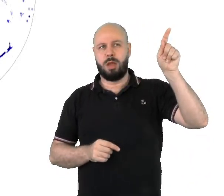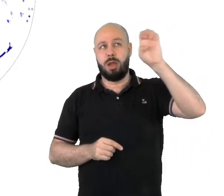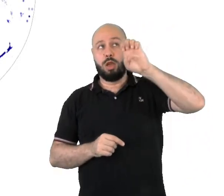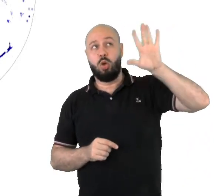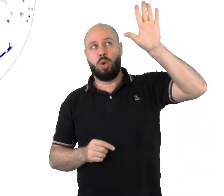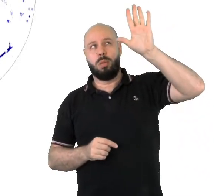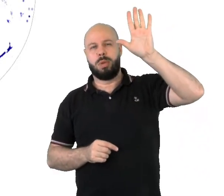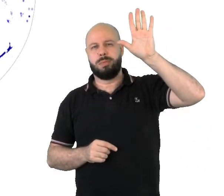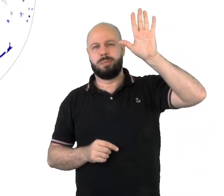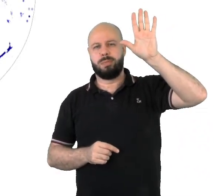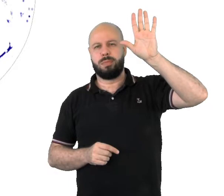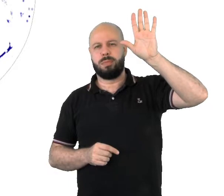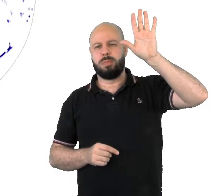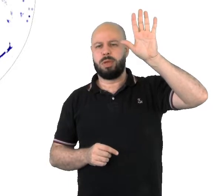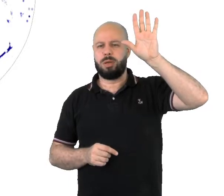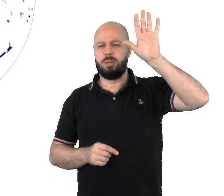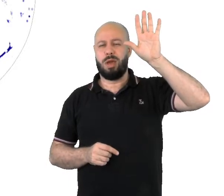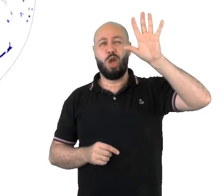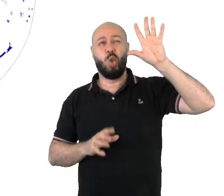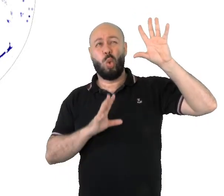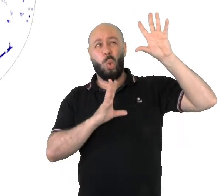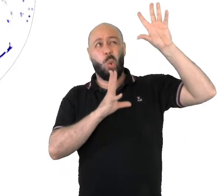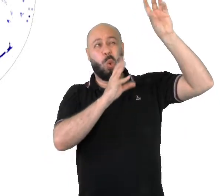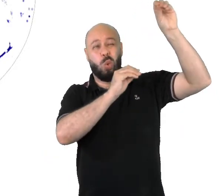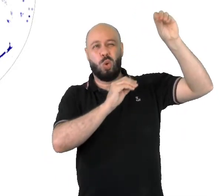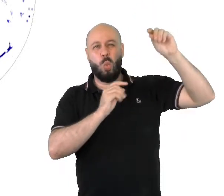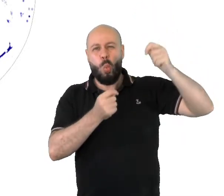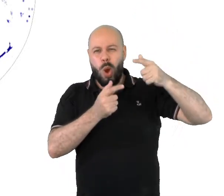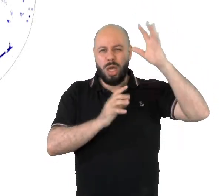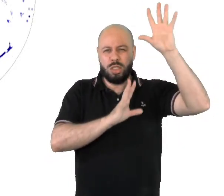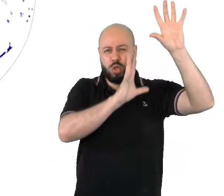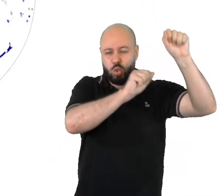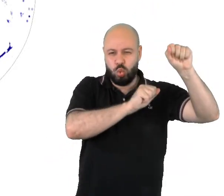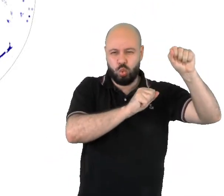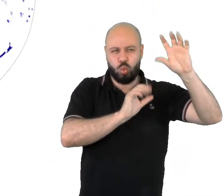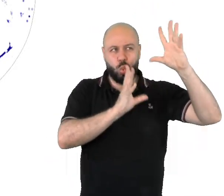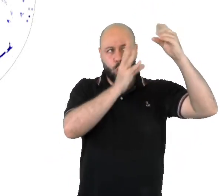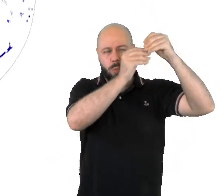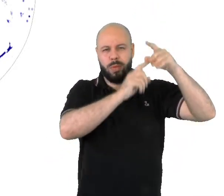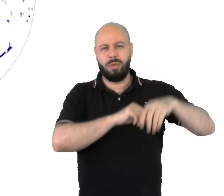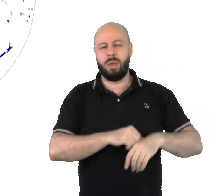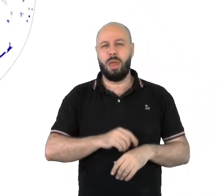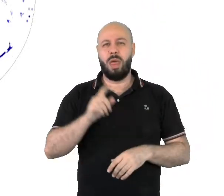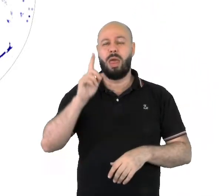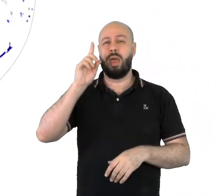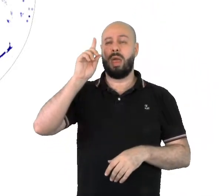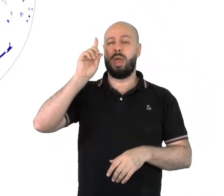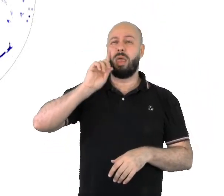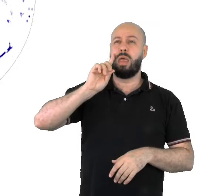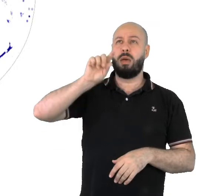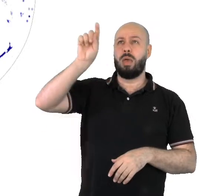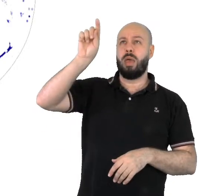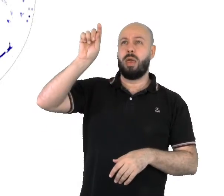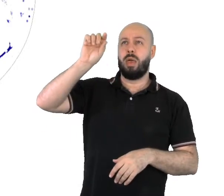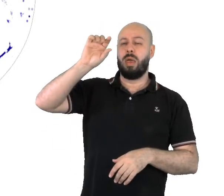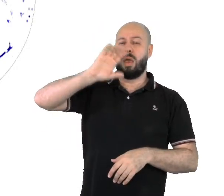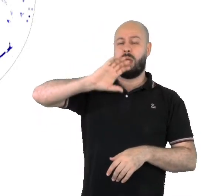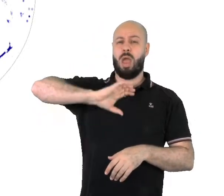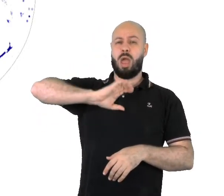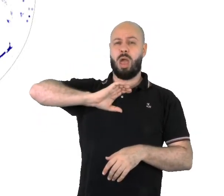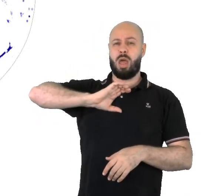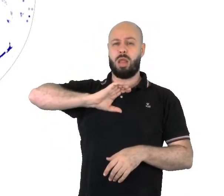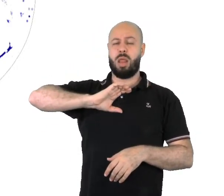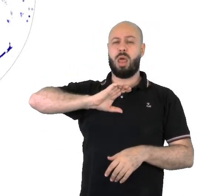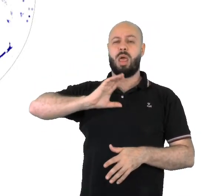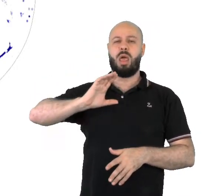Europa, quase no seu total, tá? Alguns países não, e Estados Unidos, Canadá e